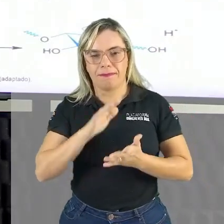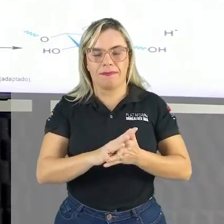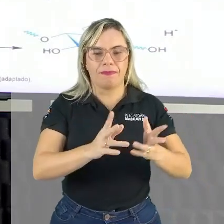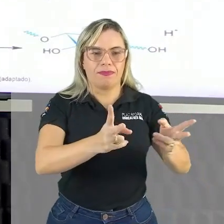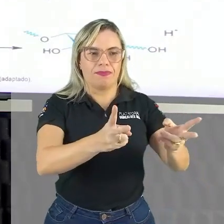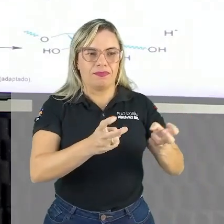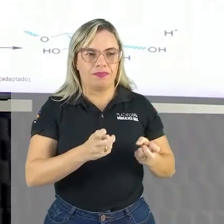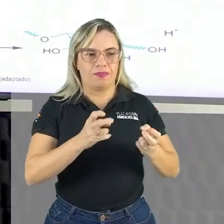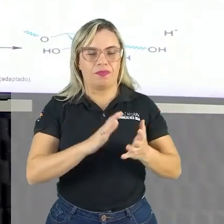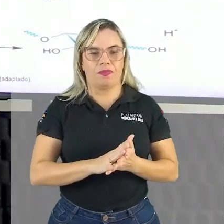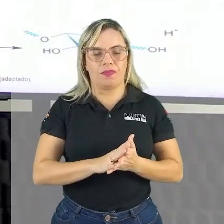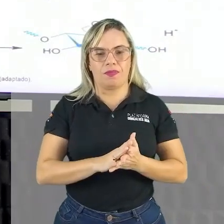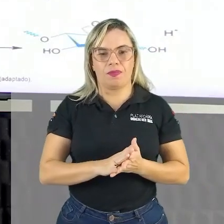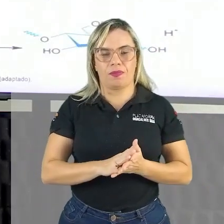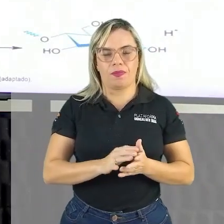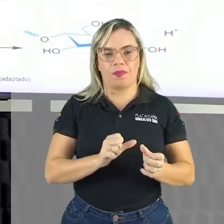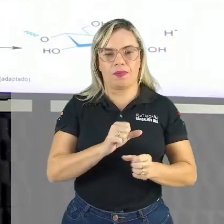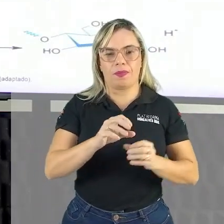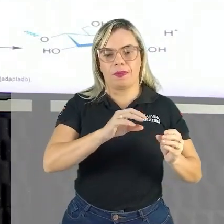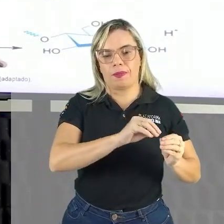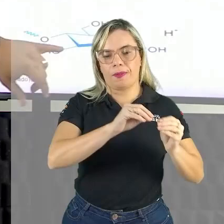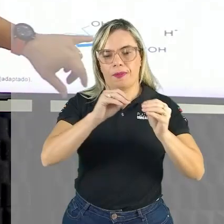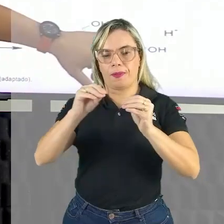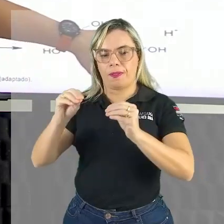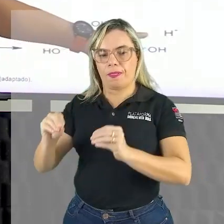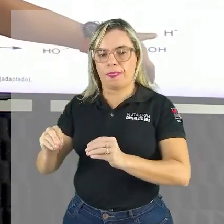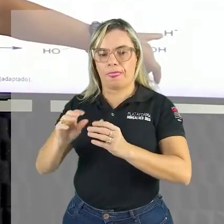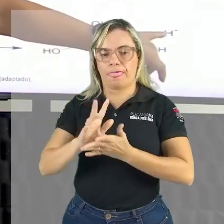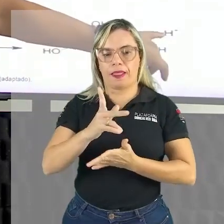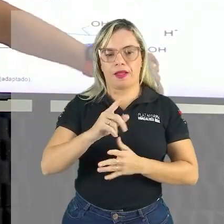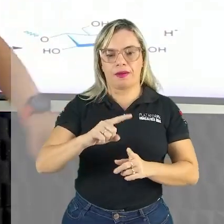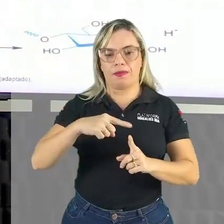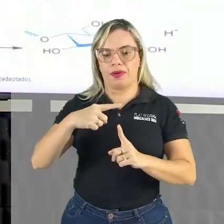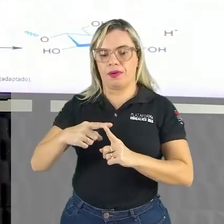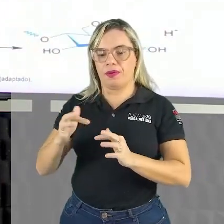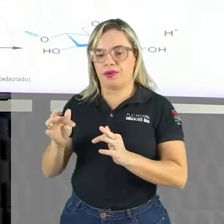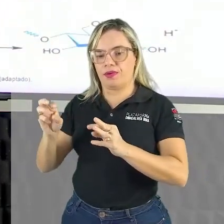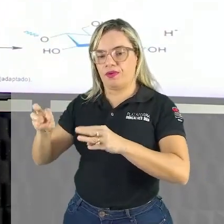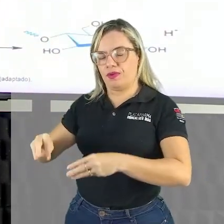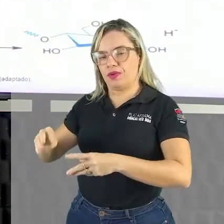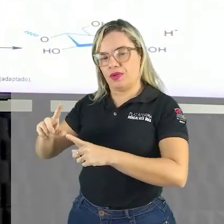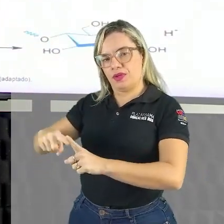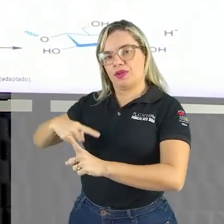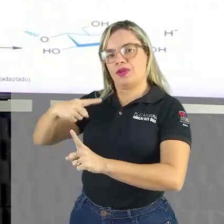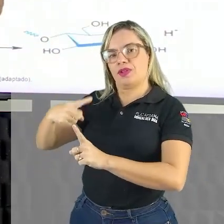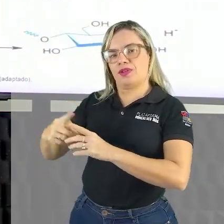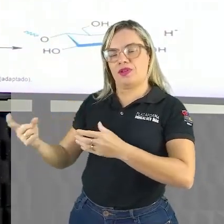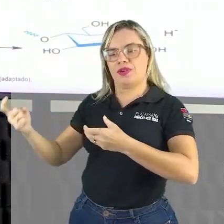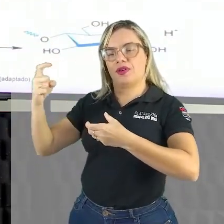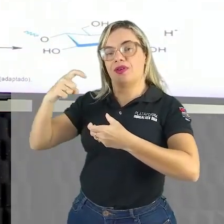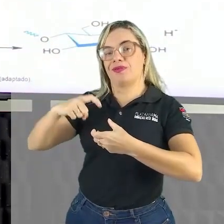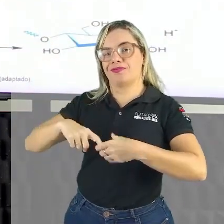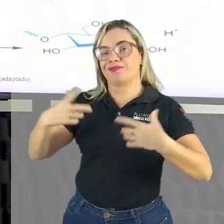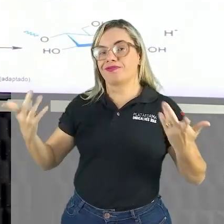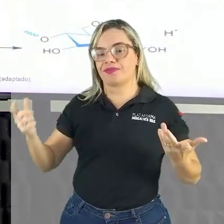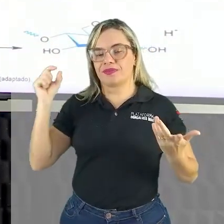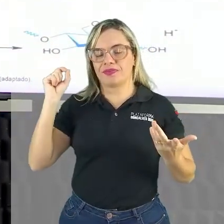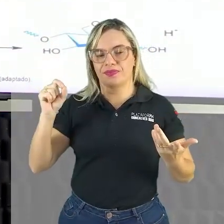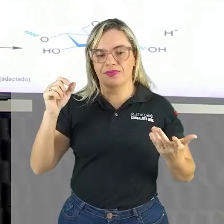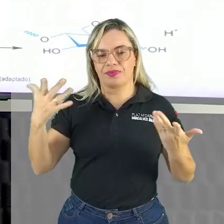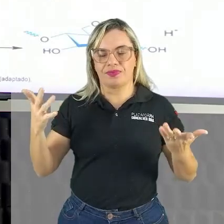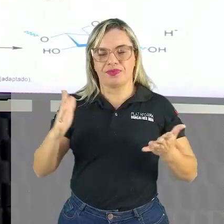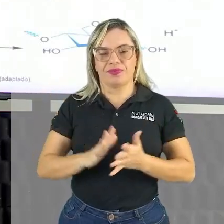Percebe que ele sai daqui, o H+, mas lá no final ele é regenerado. Então adivinha, se